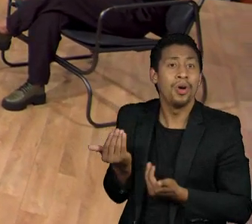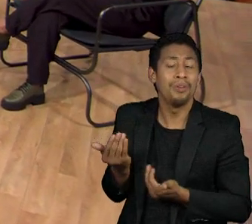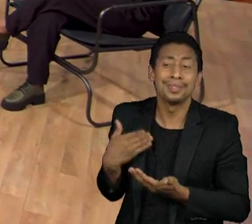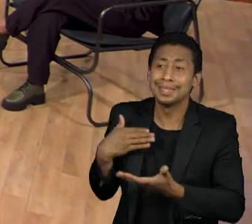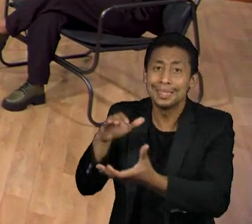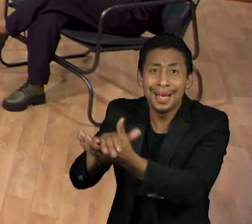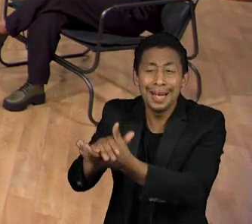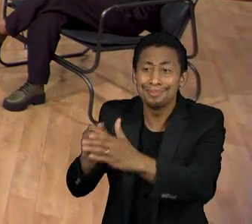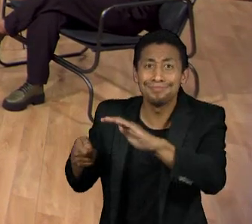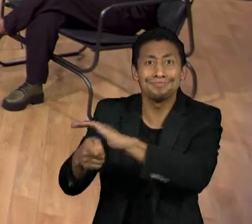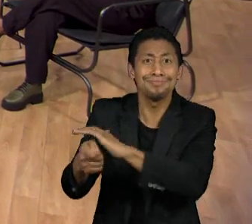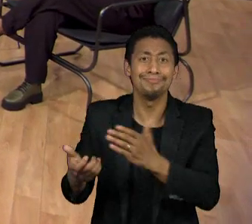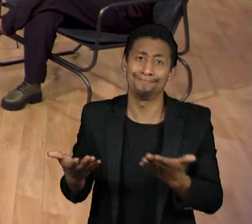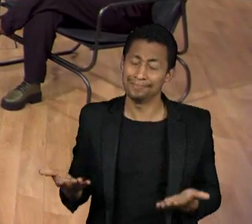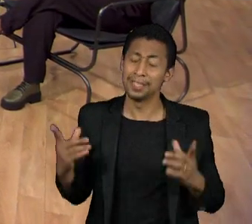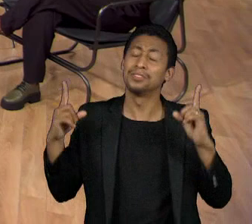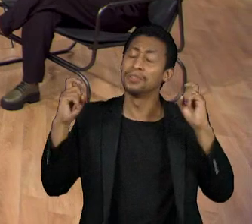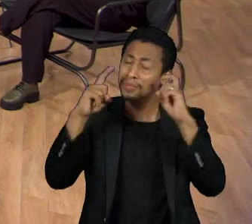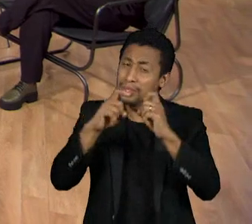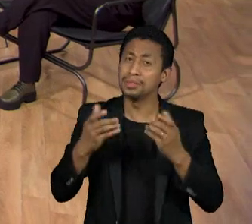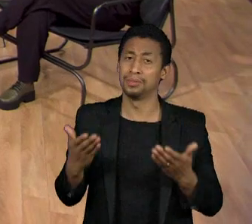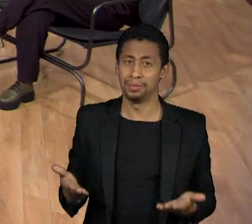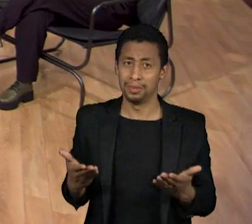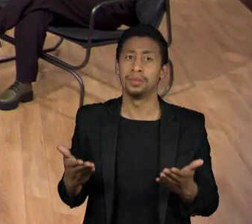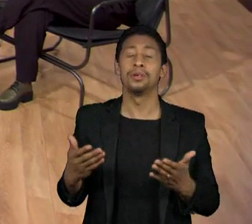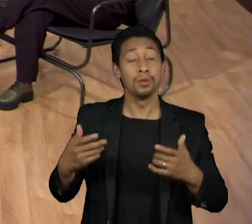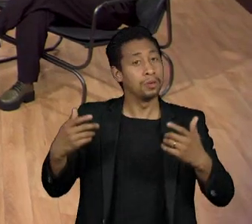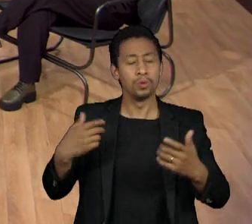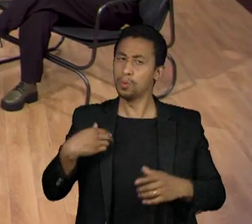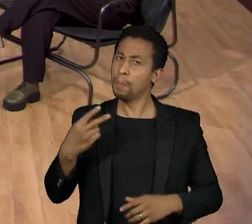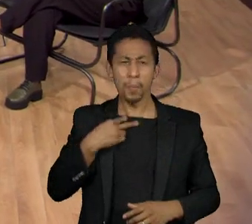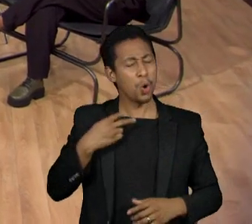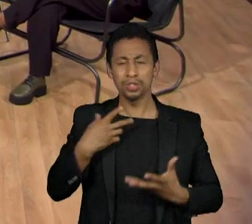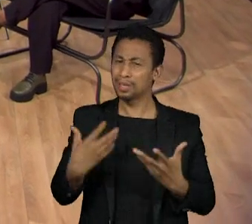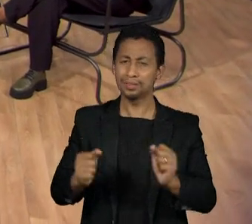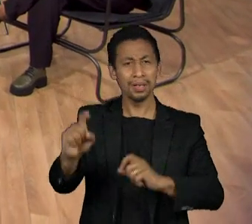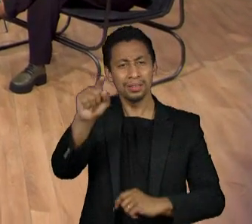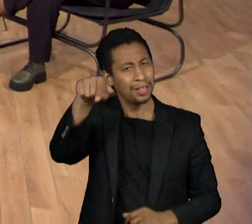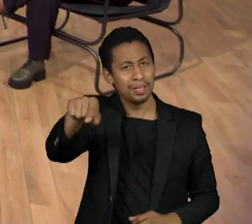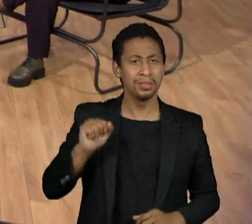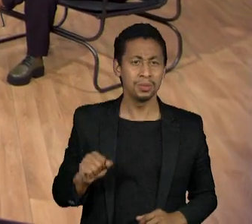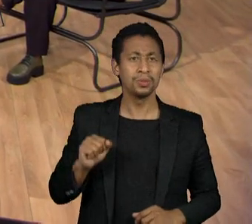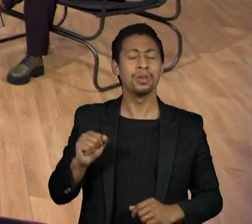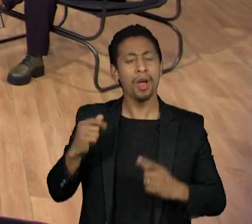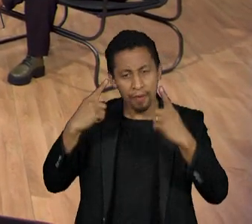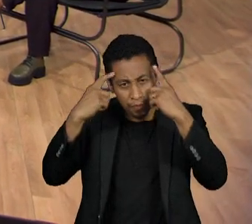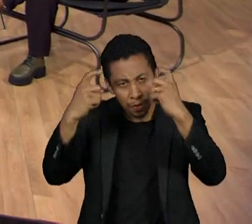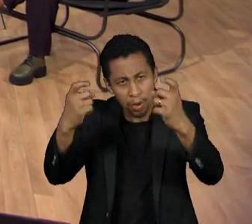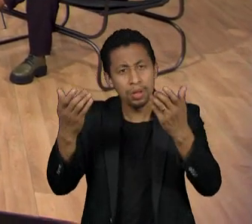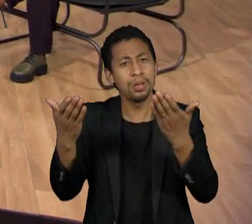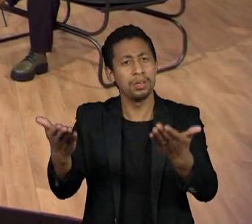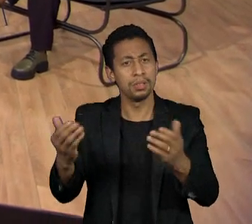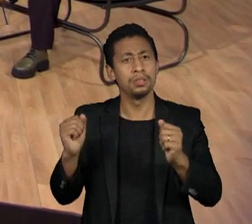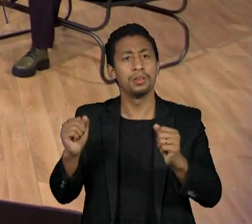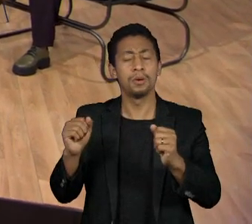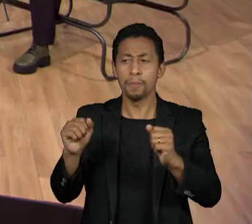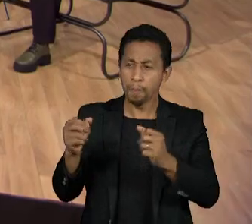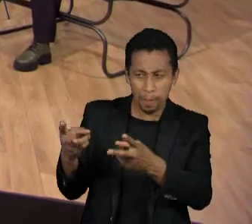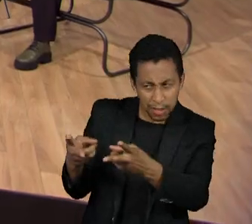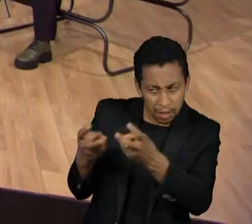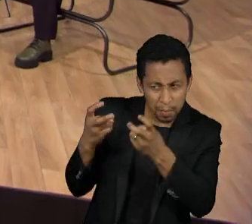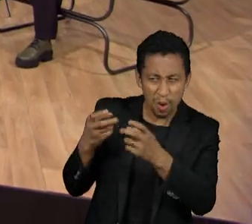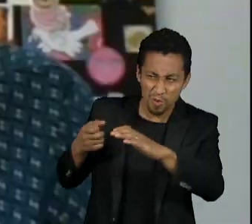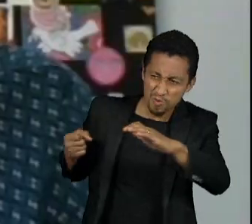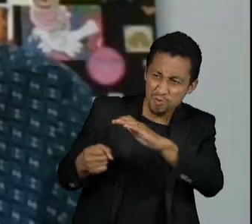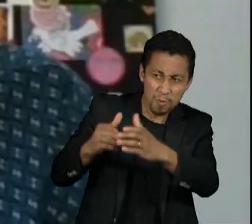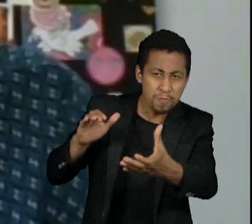olhar, porque estão naturalizados. É preciso que a gente não tenha tolerância mais com esse tipo de violência, que enxergue essa violência do